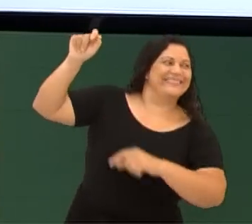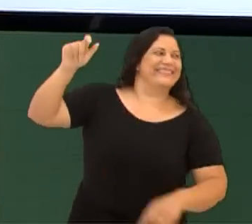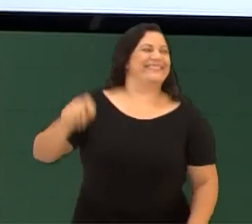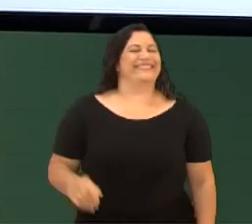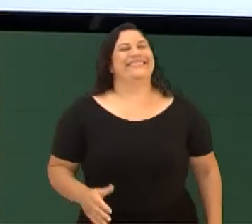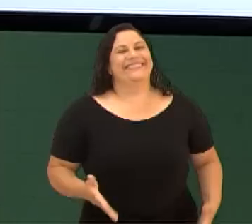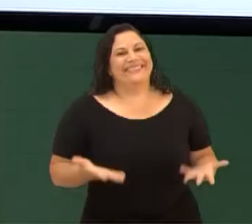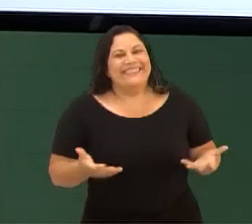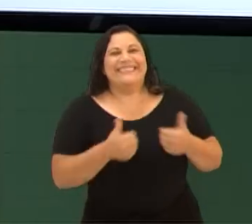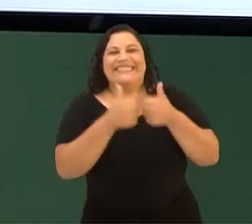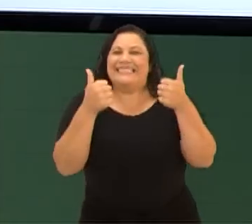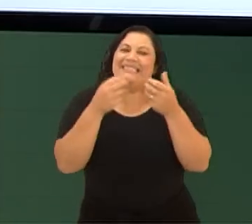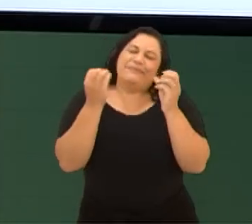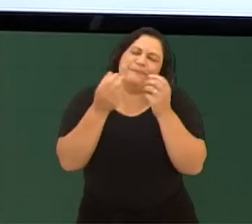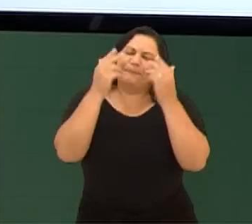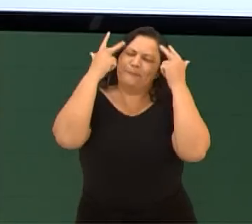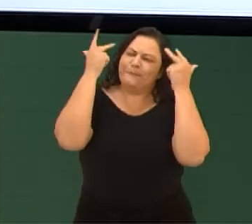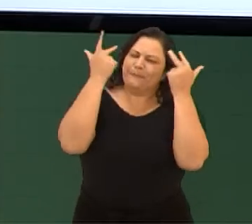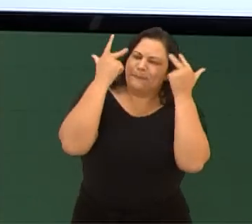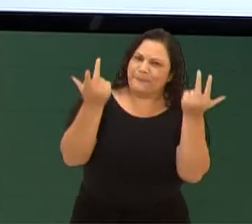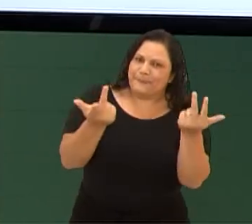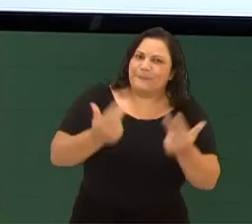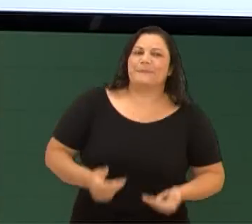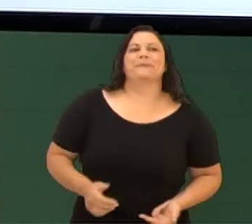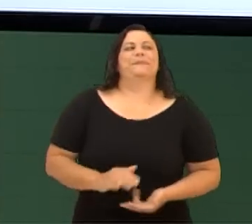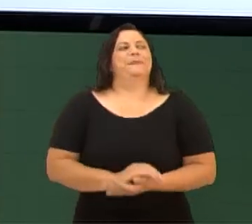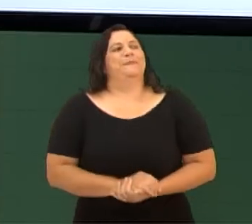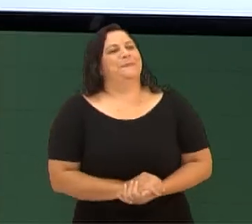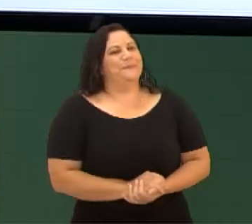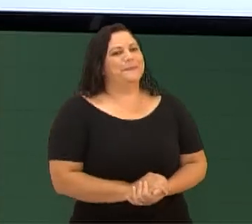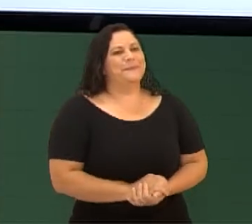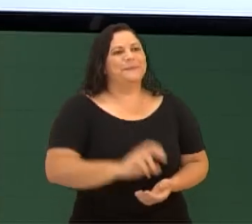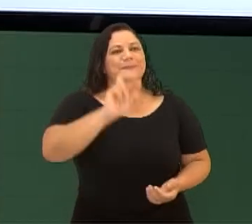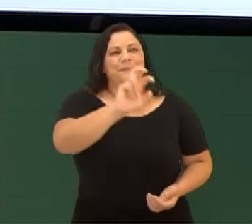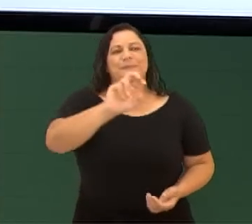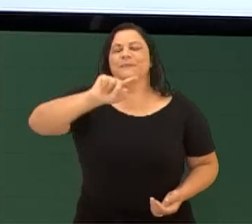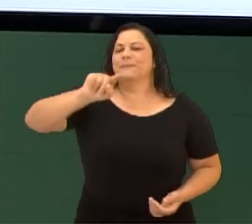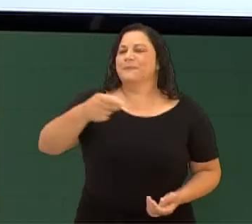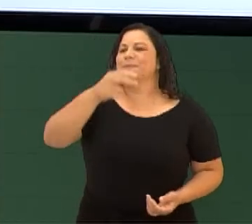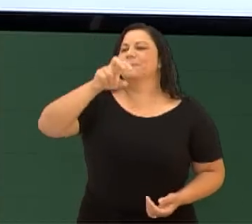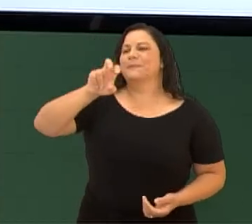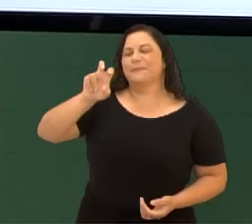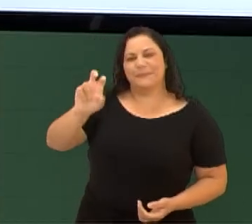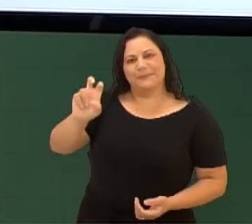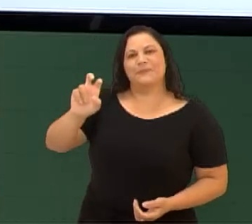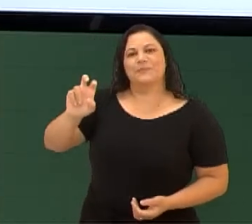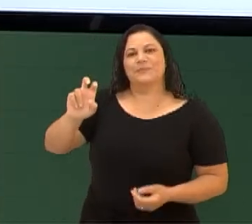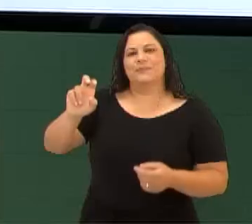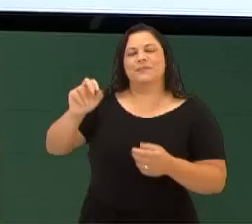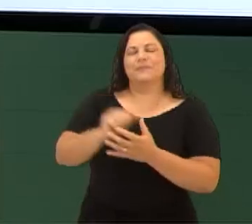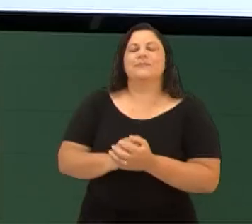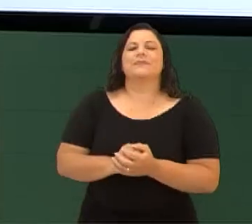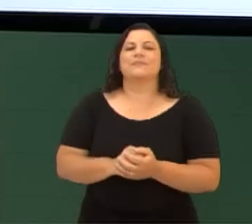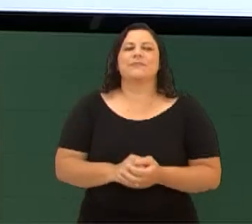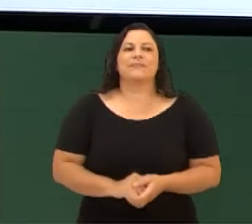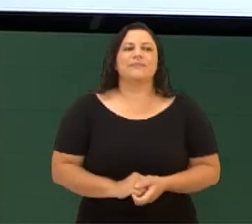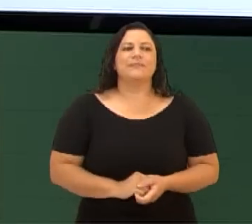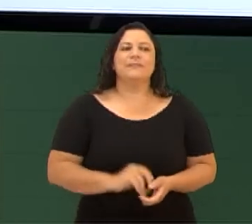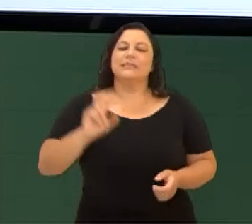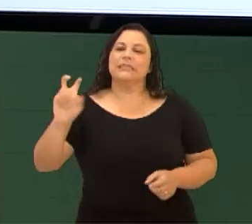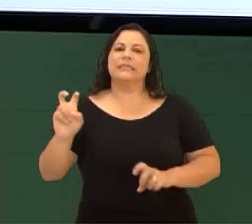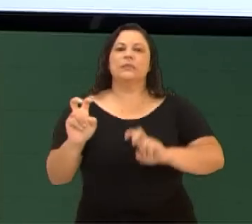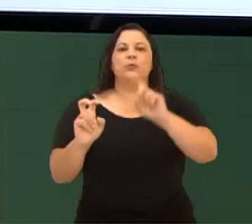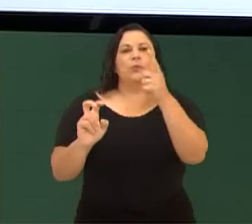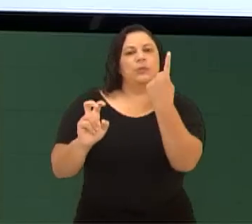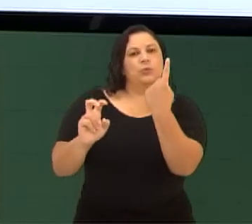parte. Tranquilo? Então, aqui, ó. 5 vezes 5, 25. Sobe 2. 5 vezes